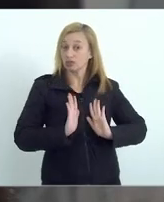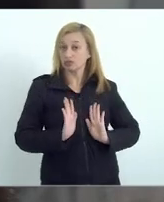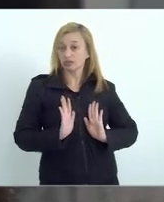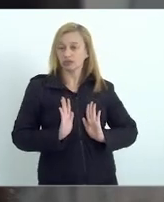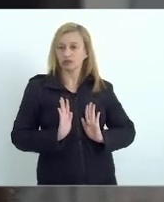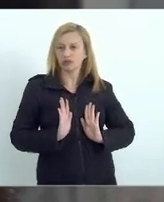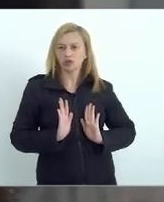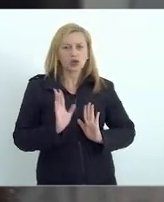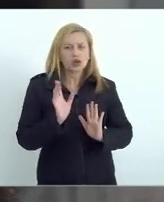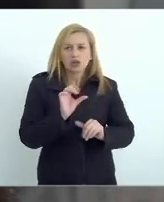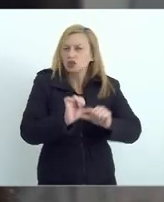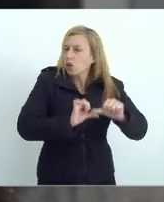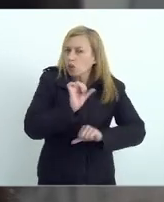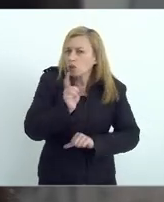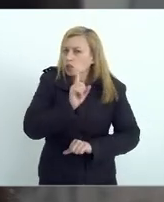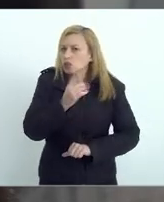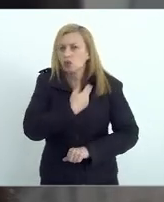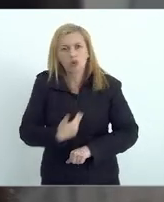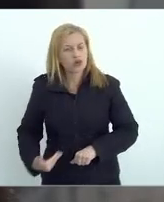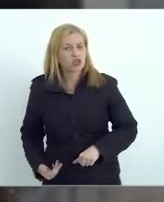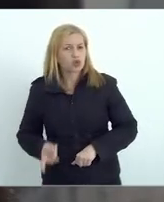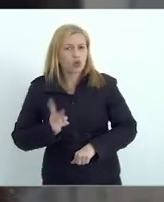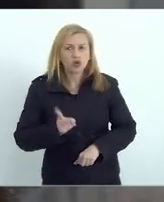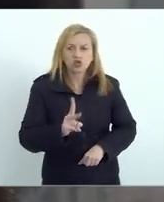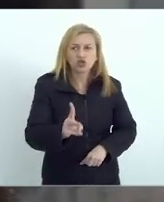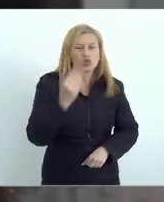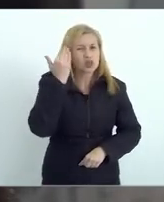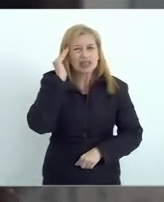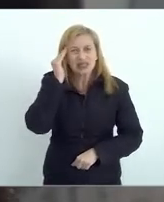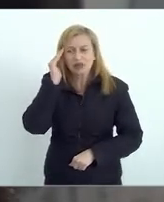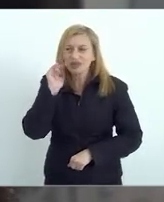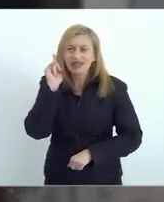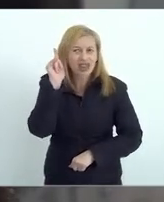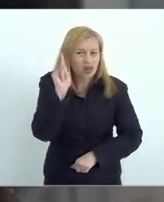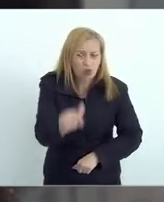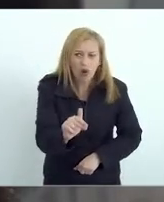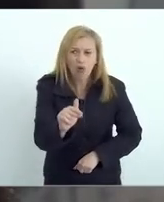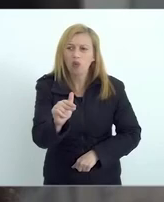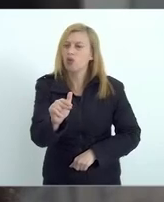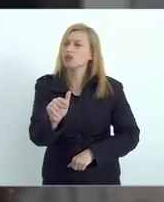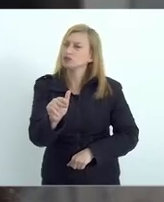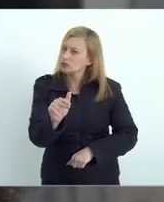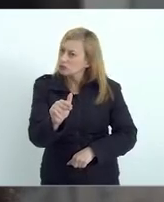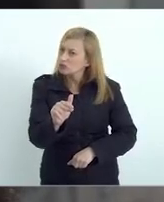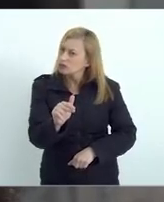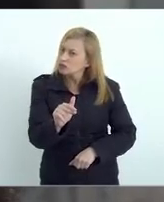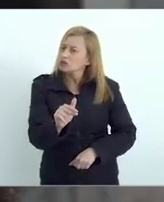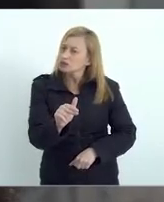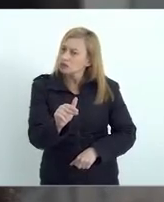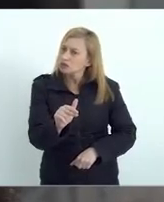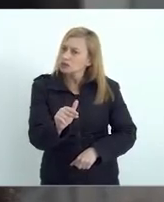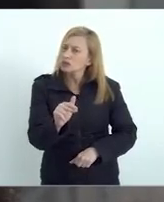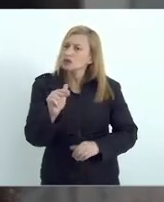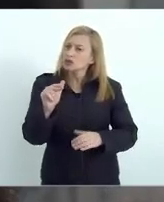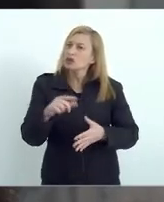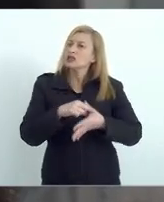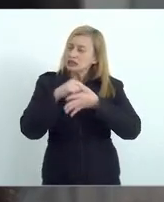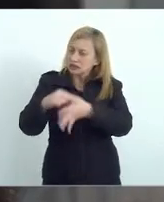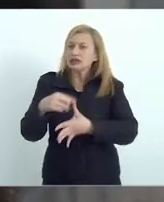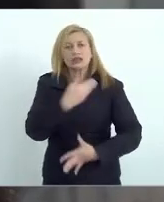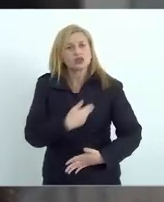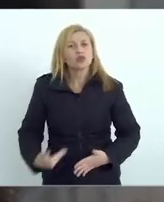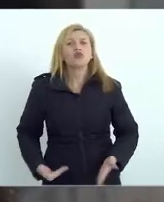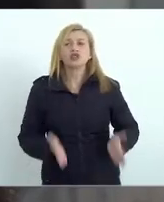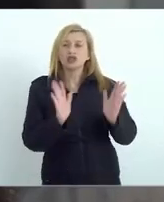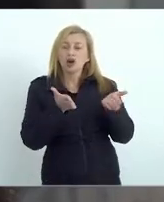porque não mudou o governador o entendimento que foi fio e foi firmado para liderança do